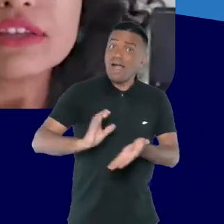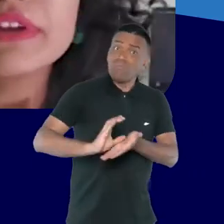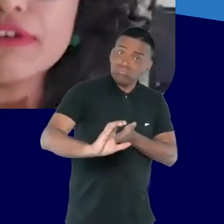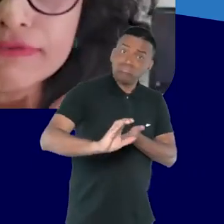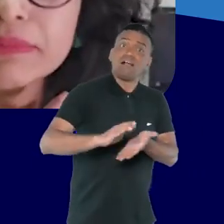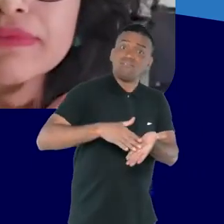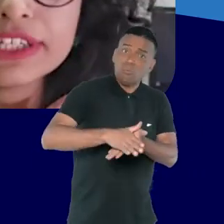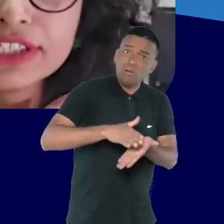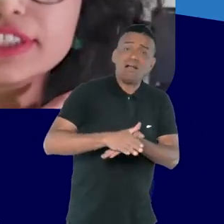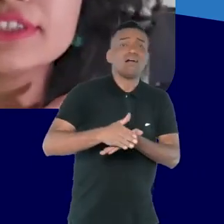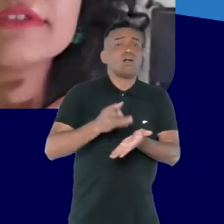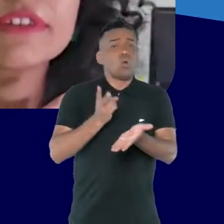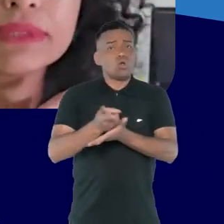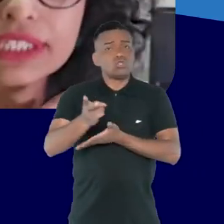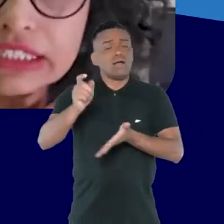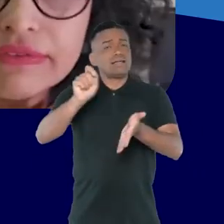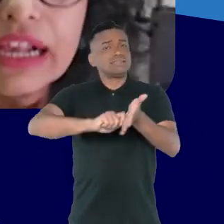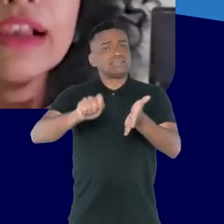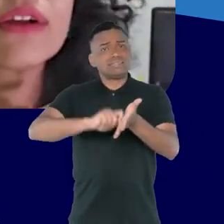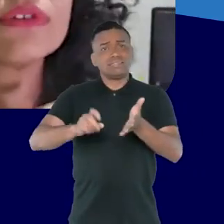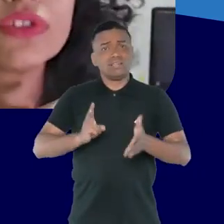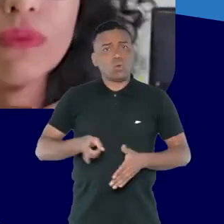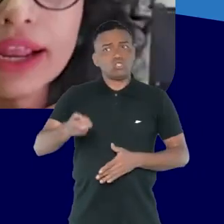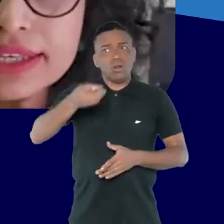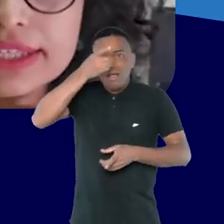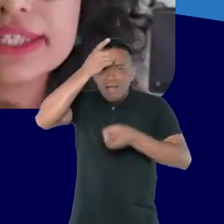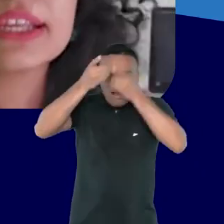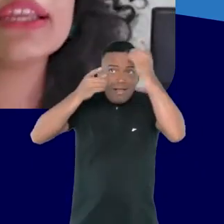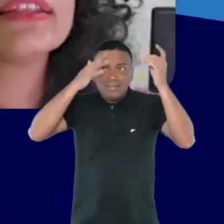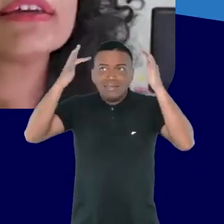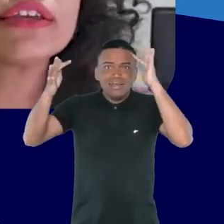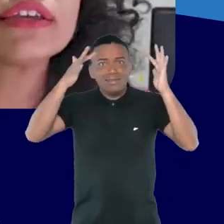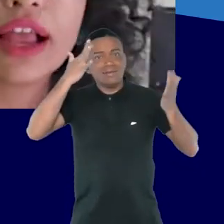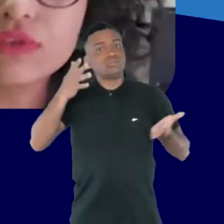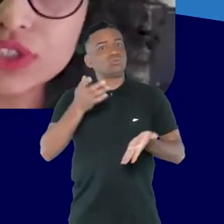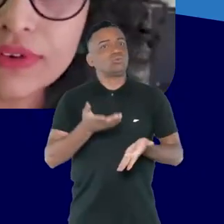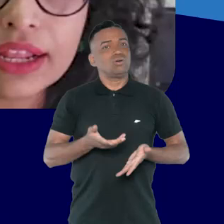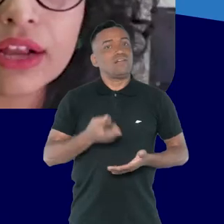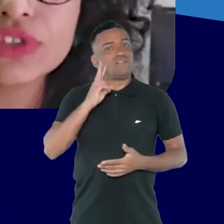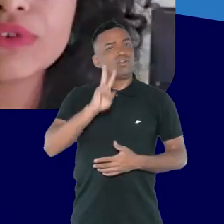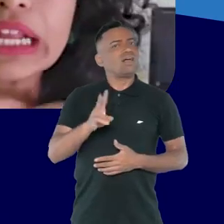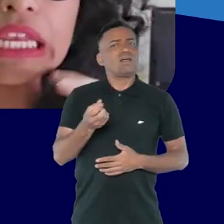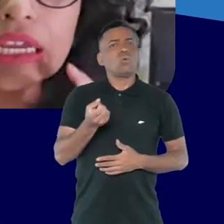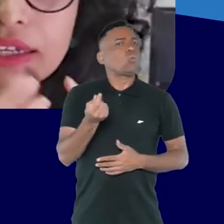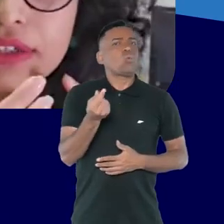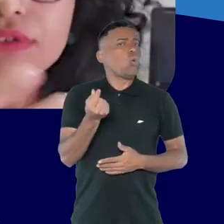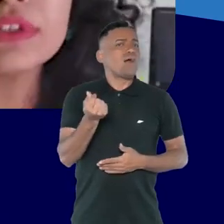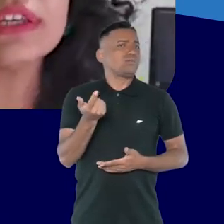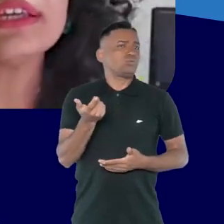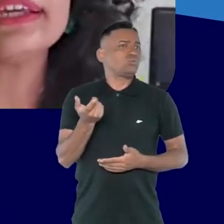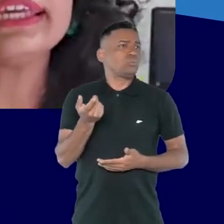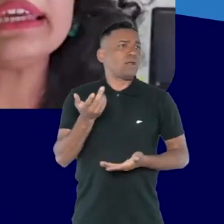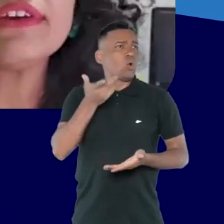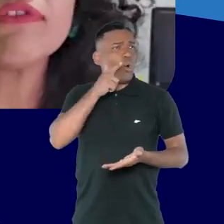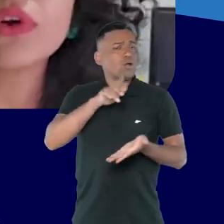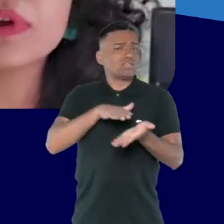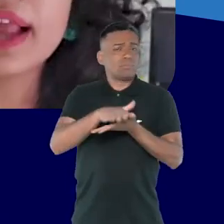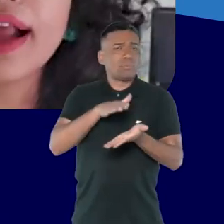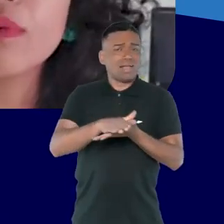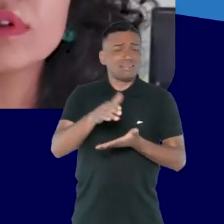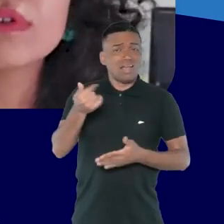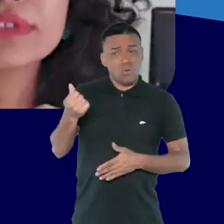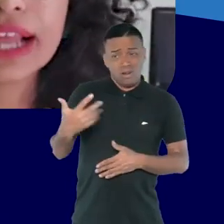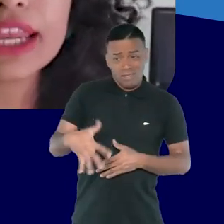E eles resolveram, não, vamos investir nisso, vamos incentivá-la a continuar nessa escrita, a continuar criando. E